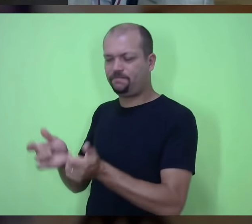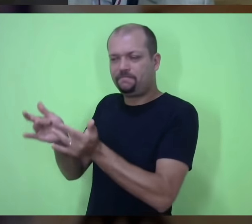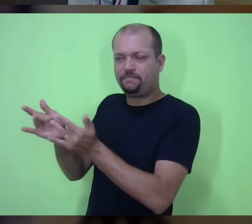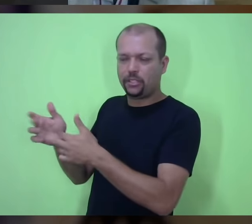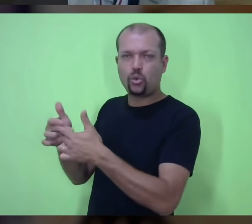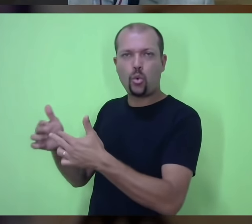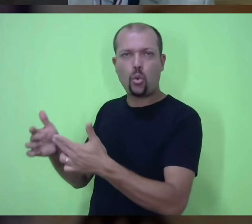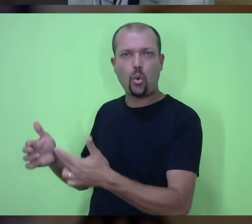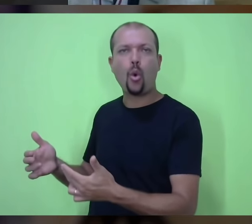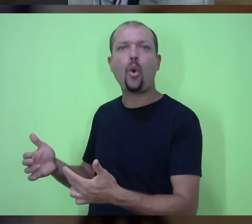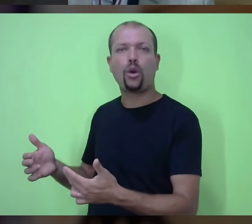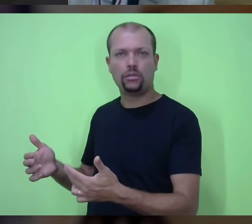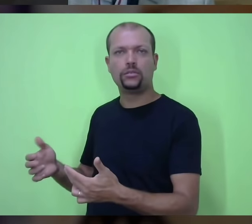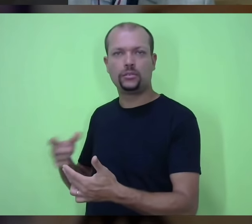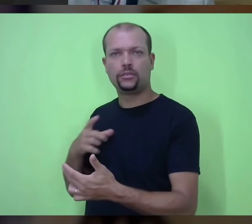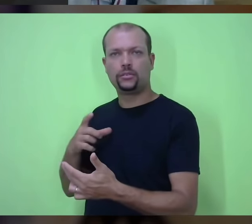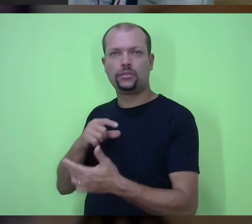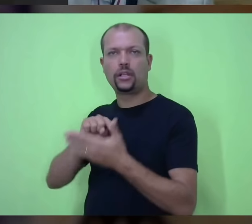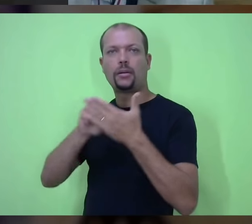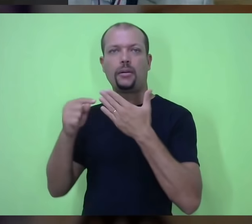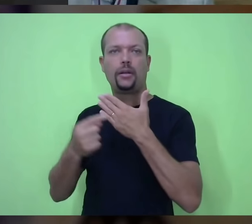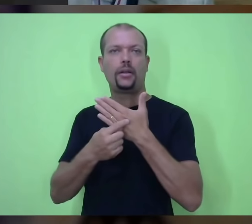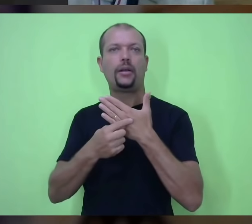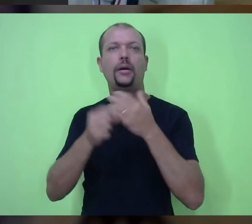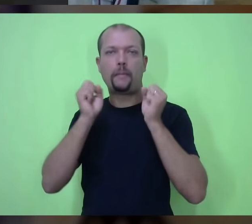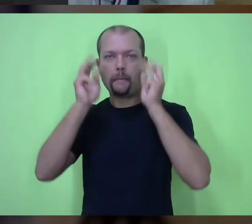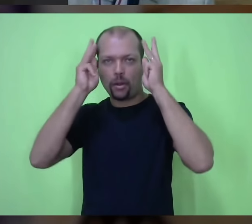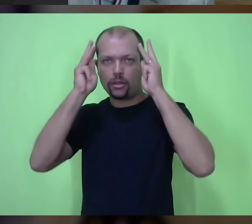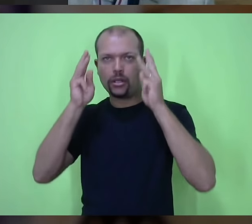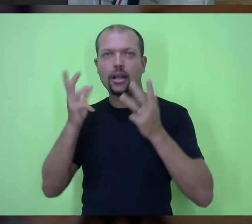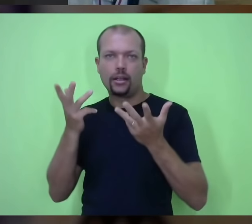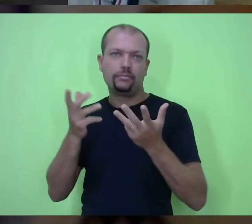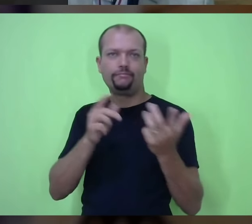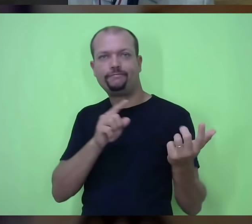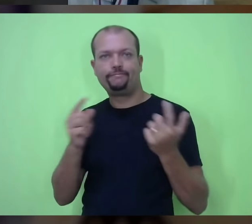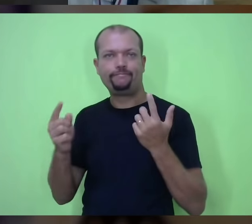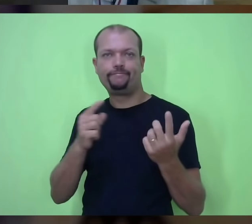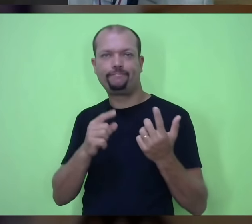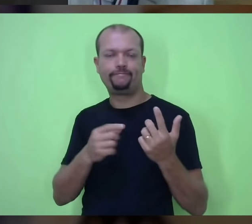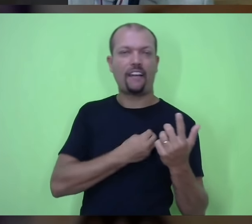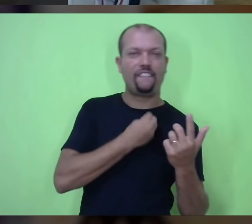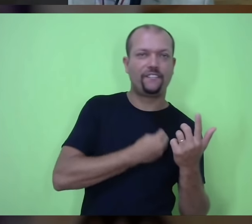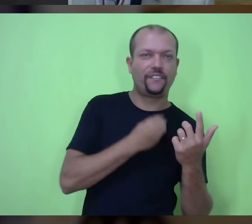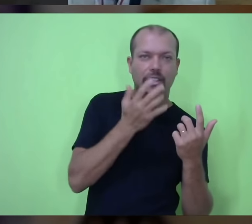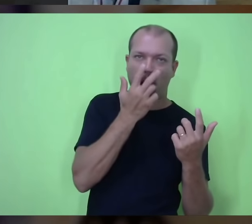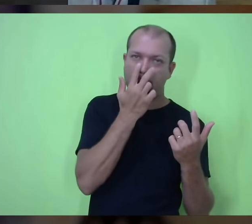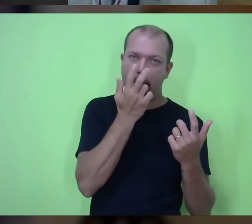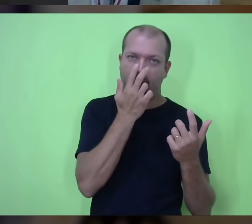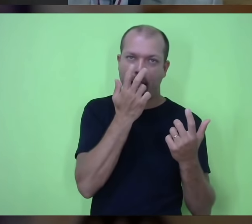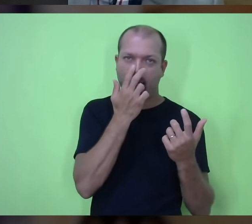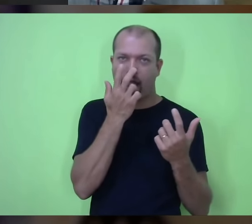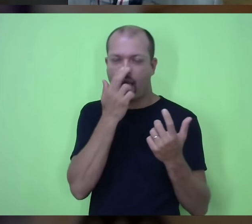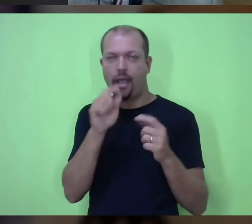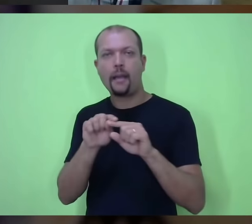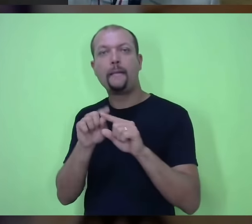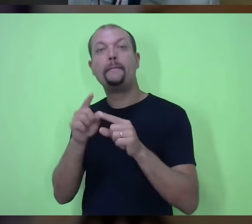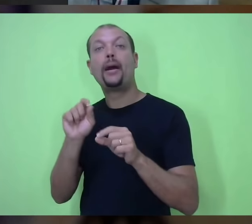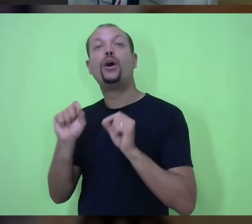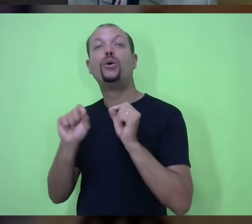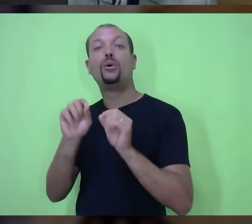existe muito uso tipológico de Moisés, né, para espelhar o que Cristo foi. Só que